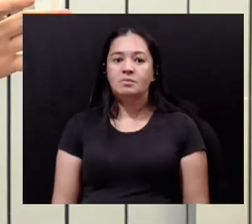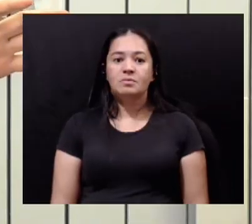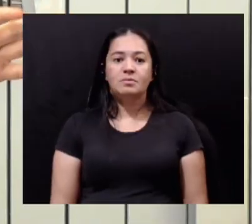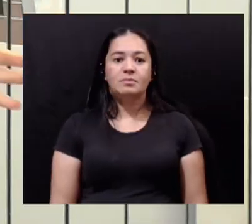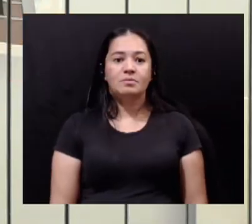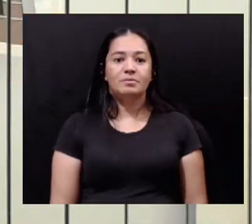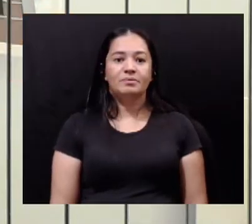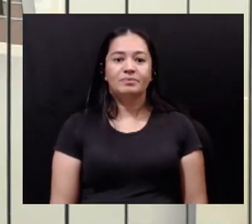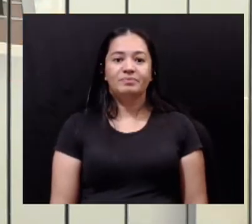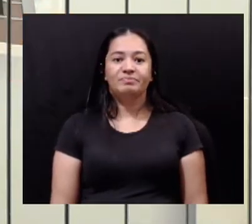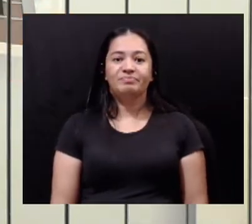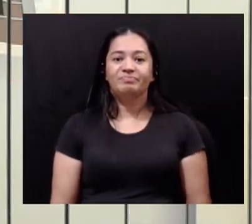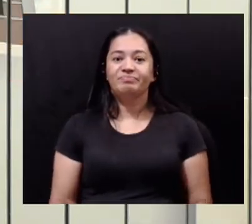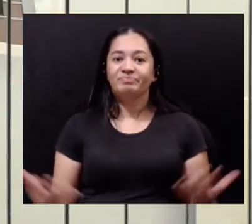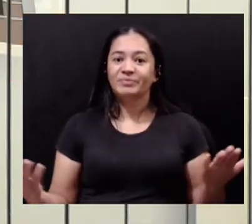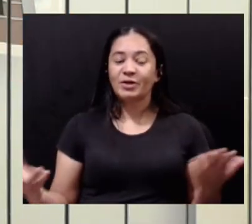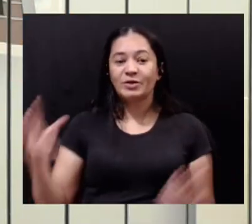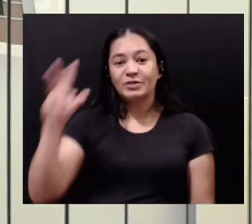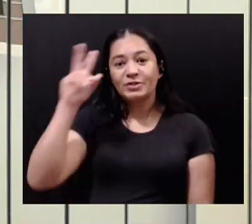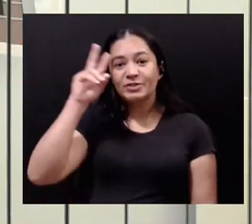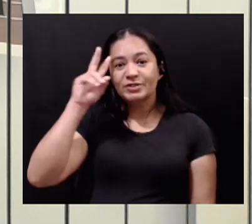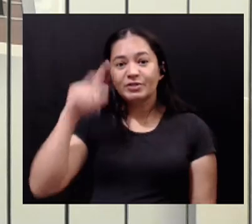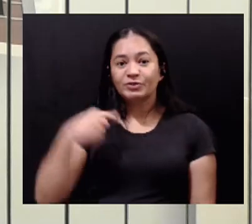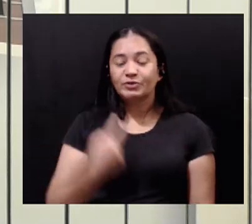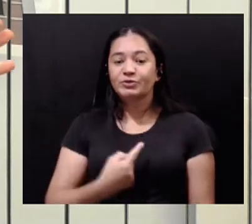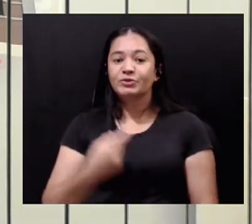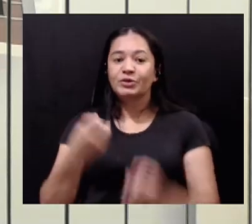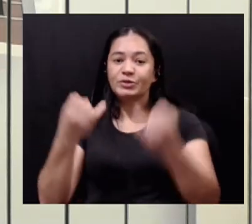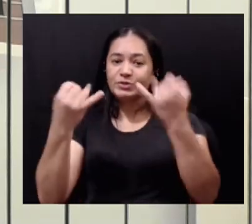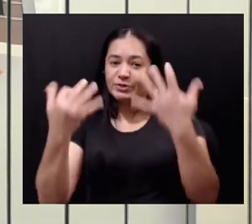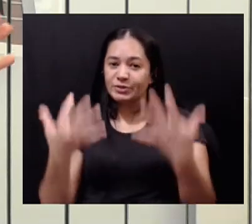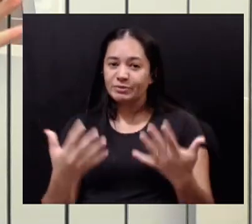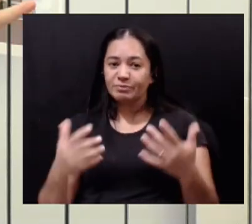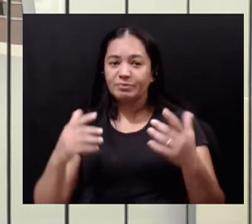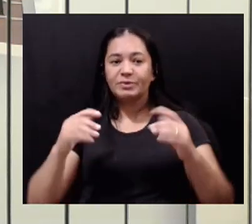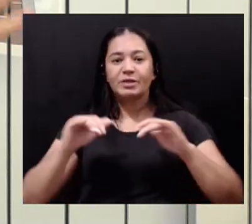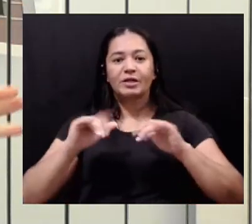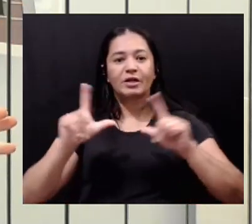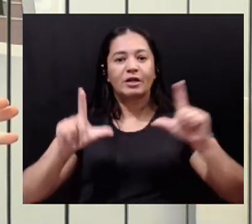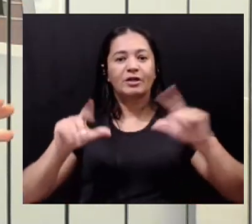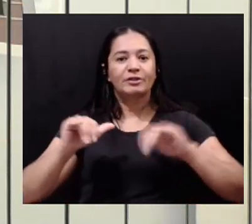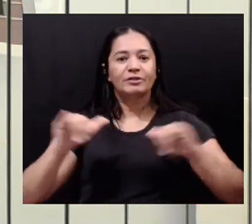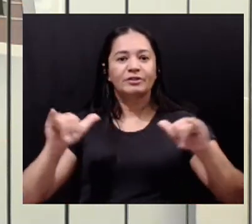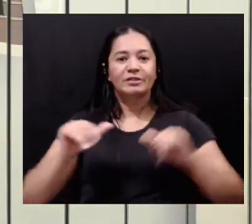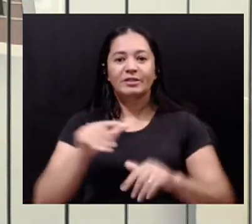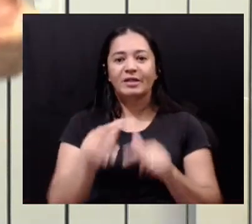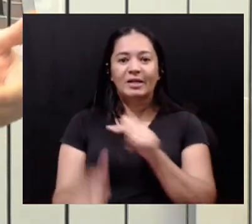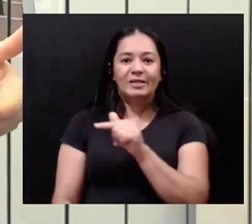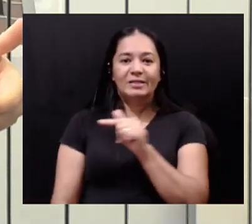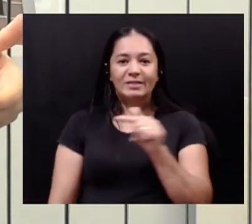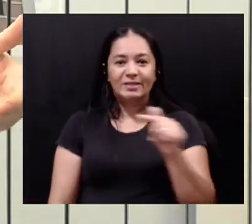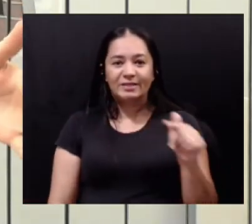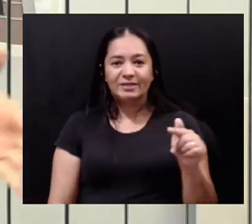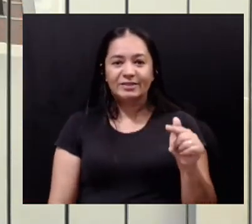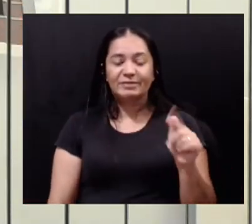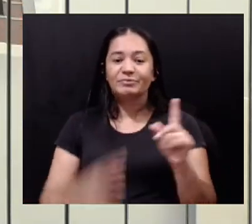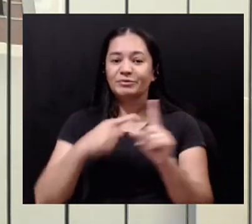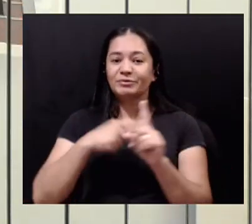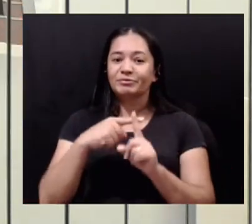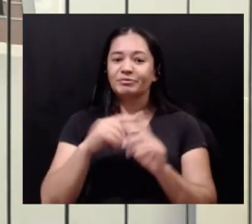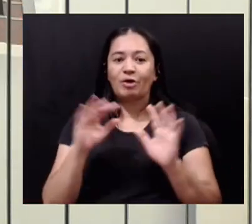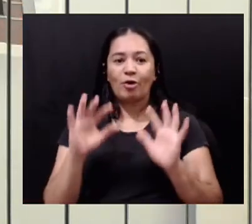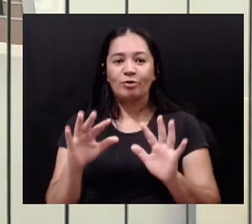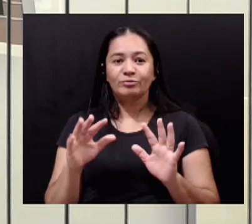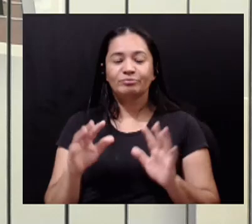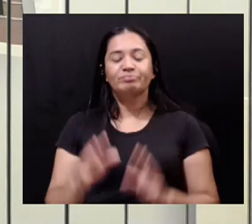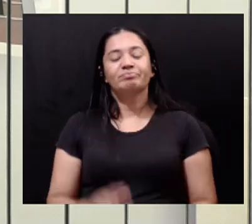Desde segunda-feira estamos falando aqui no Jornal Câmara Notícia que é semana de tempo estável e ela se concretizou. Então, para